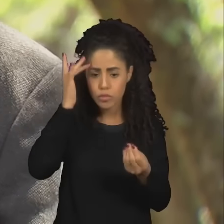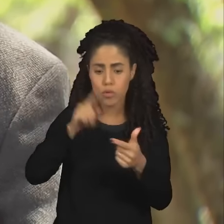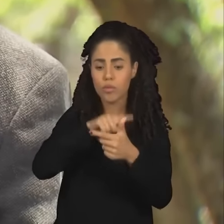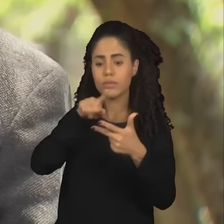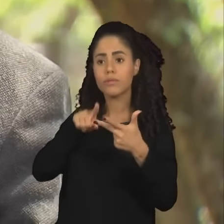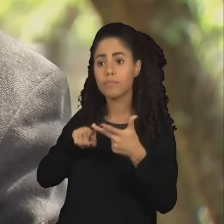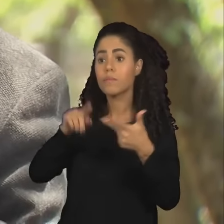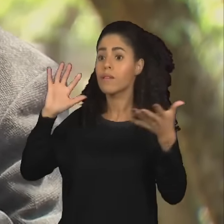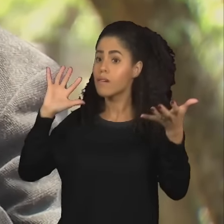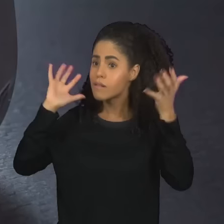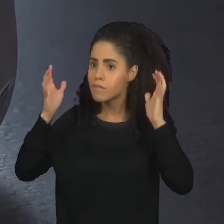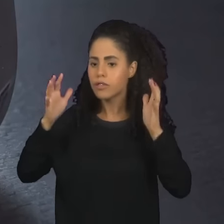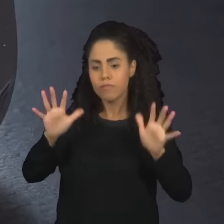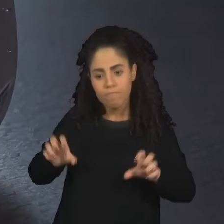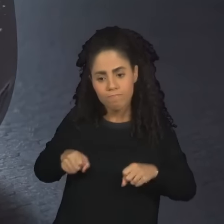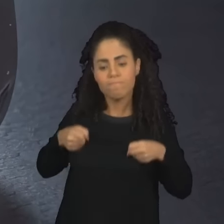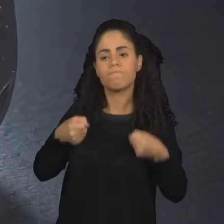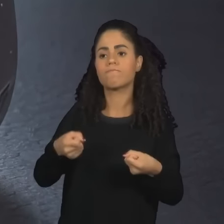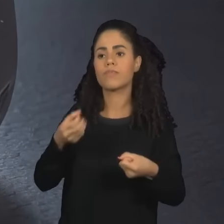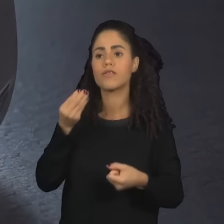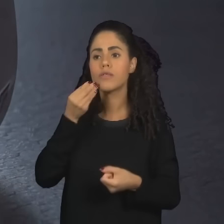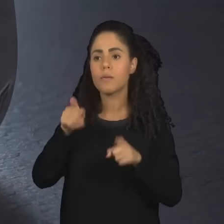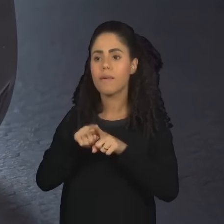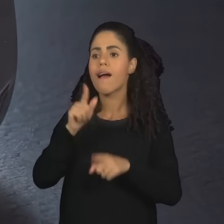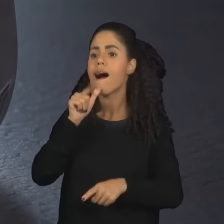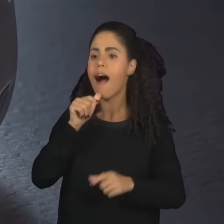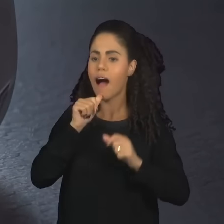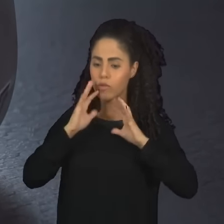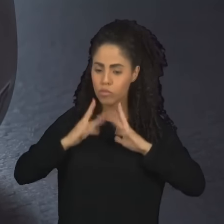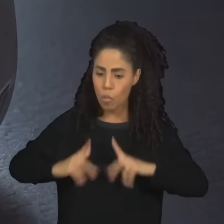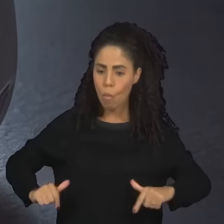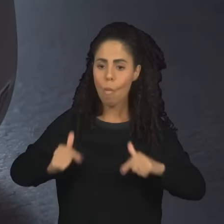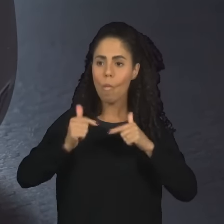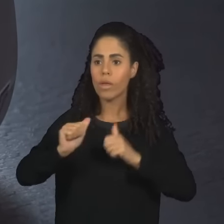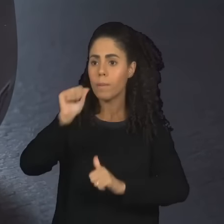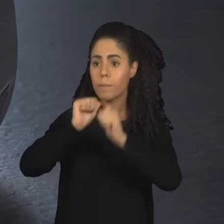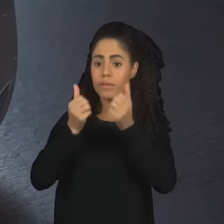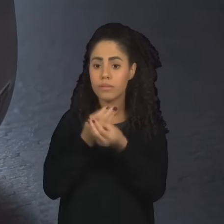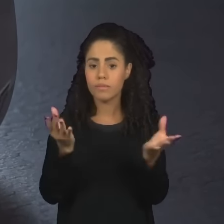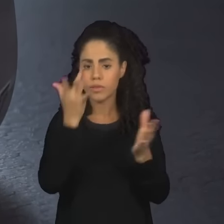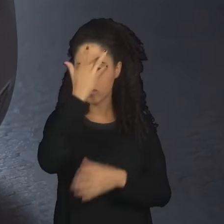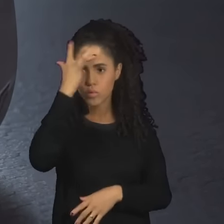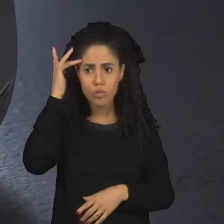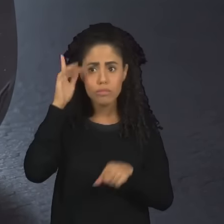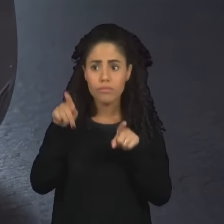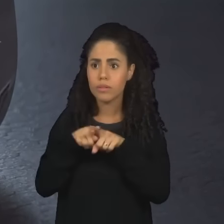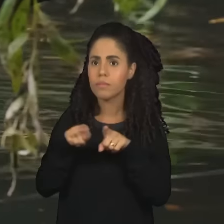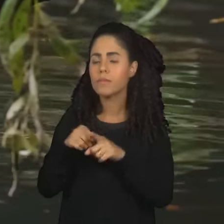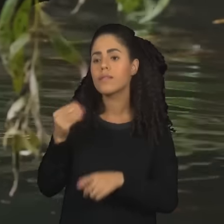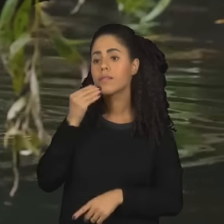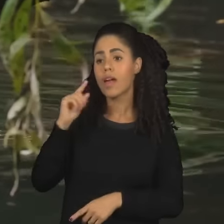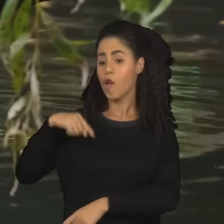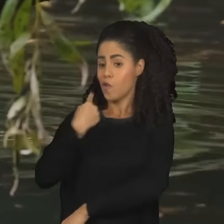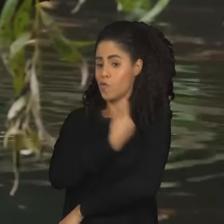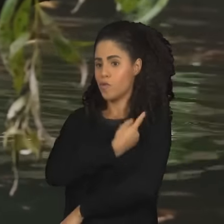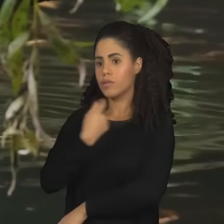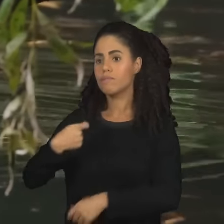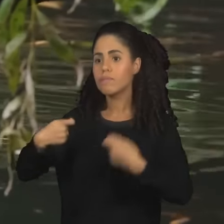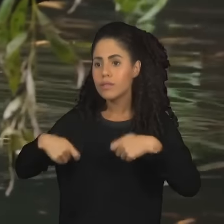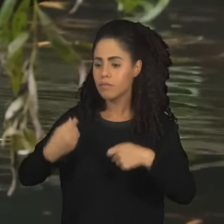a mudança climática, trazer água potável para a maior parte da população mundial. Temos que conviver